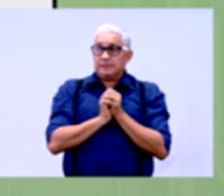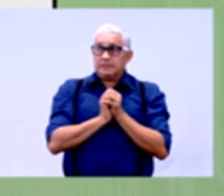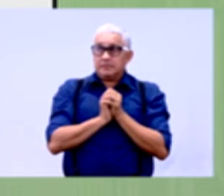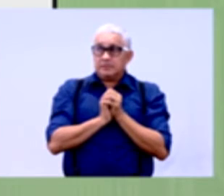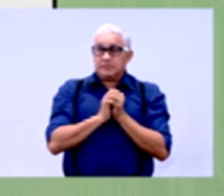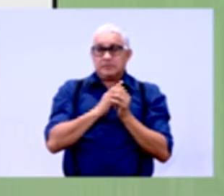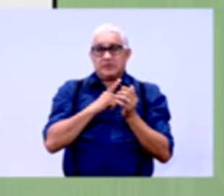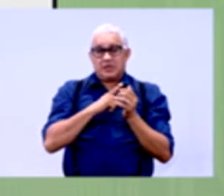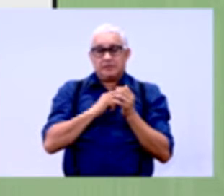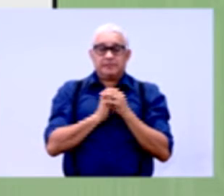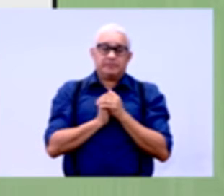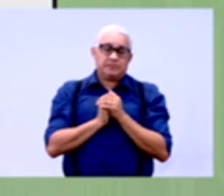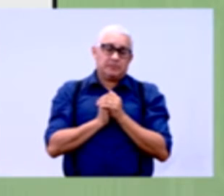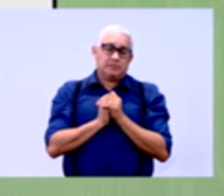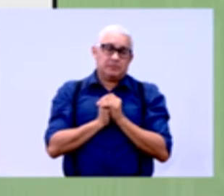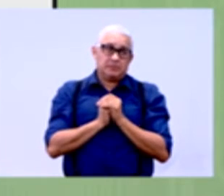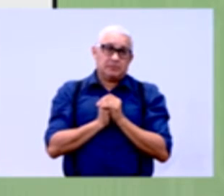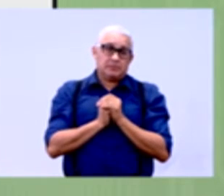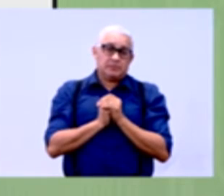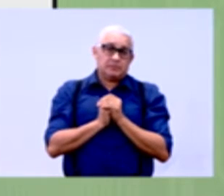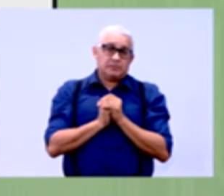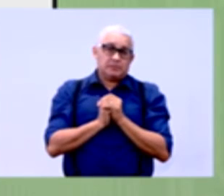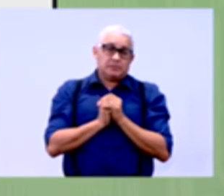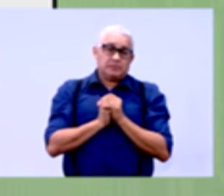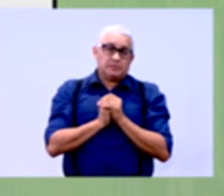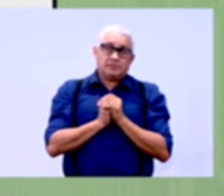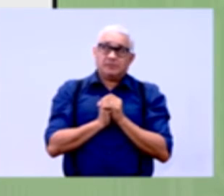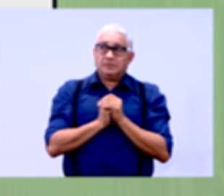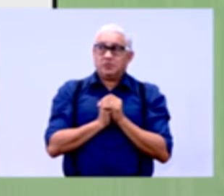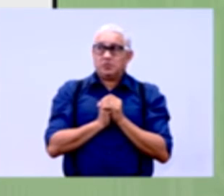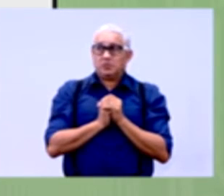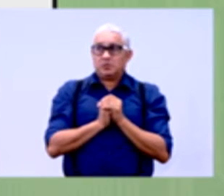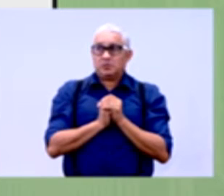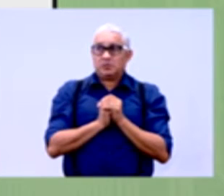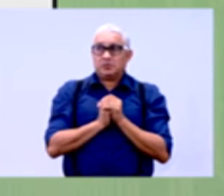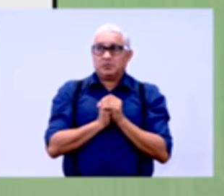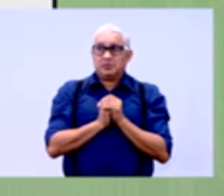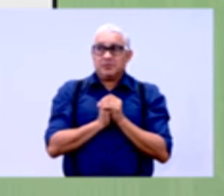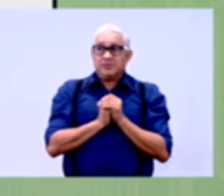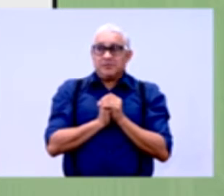nós temos, ficou meio ruim aqui,